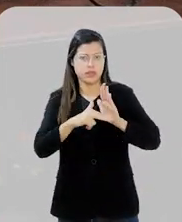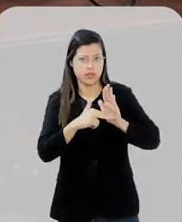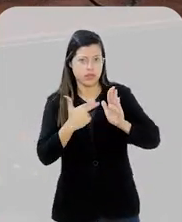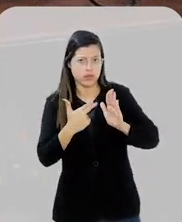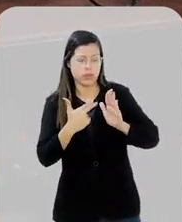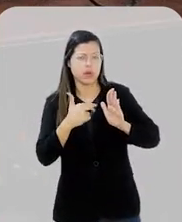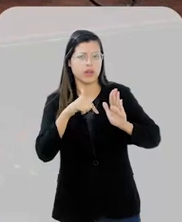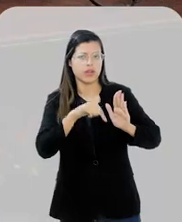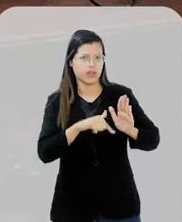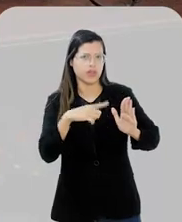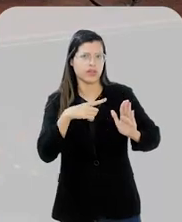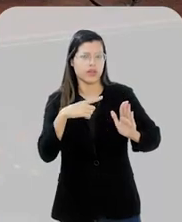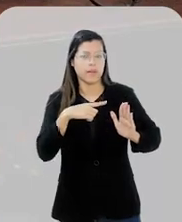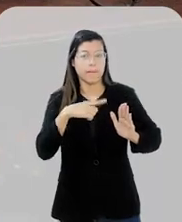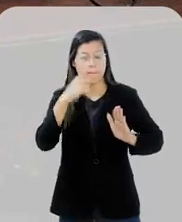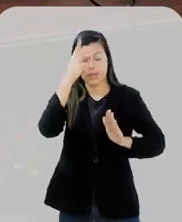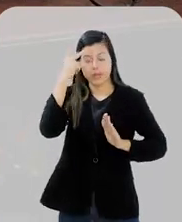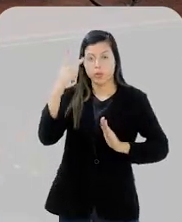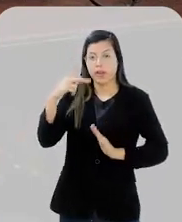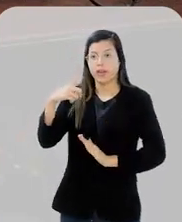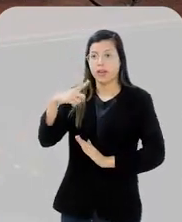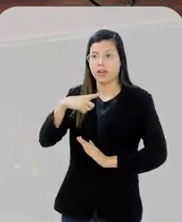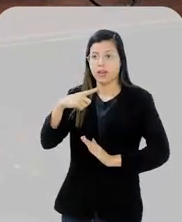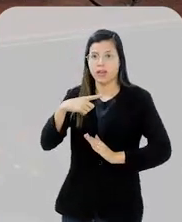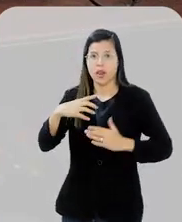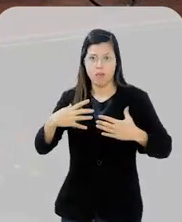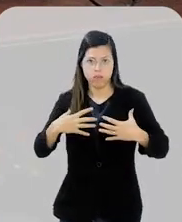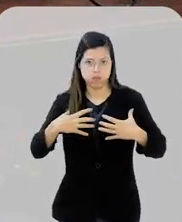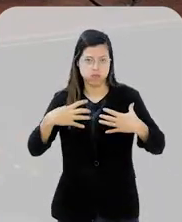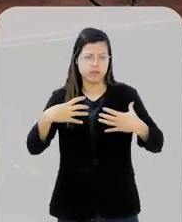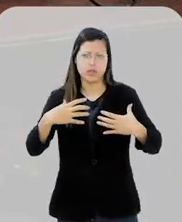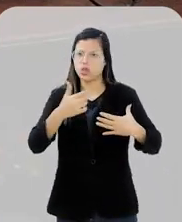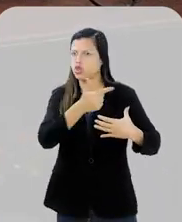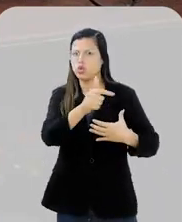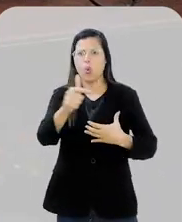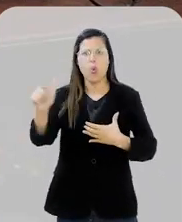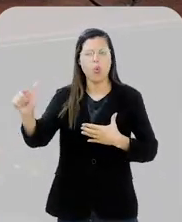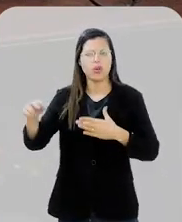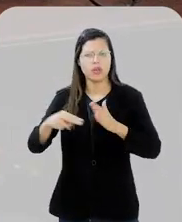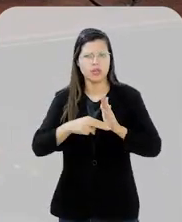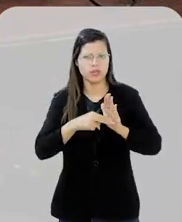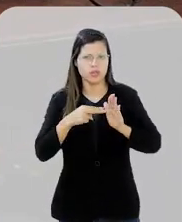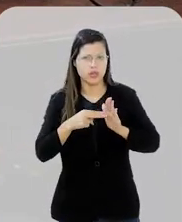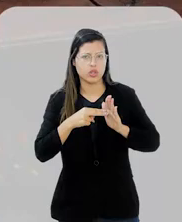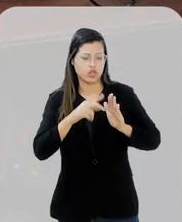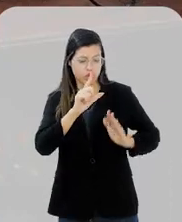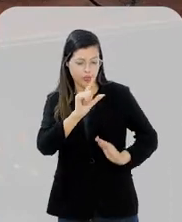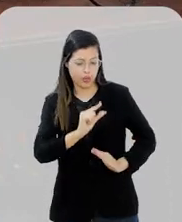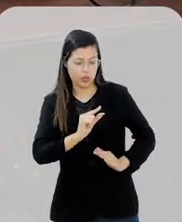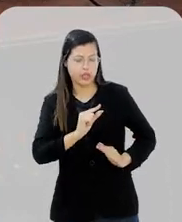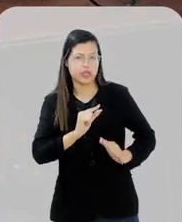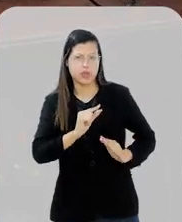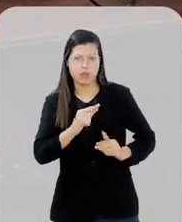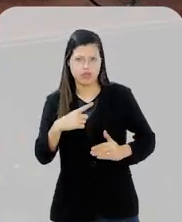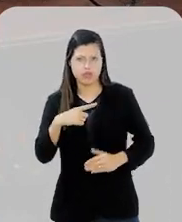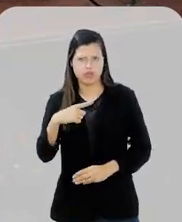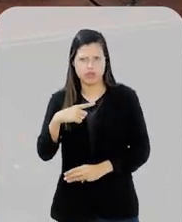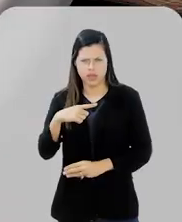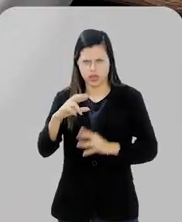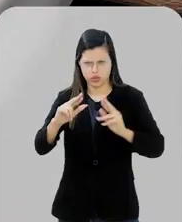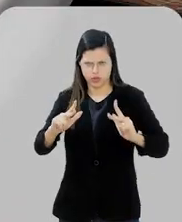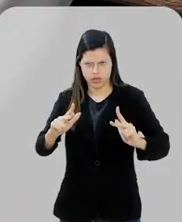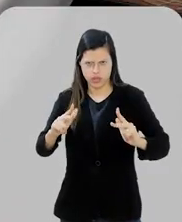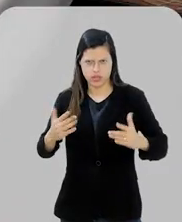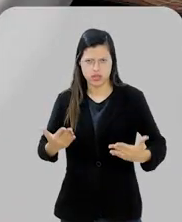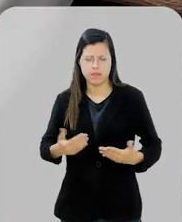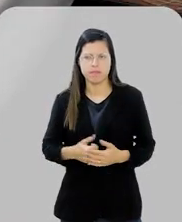Essa hipertrofia mamária. Para quem tem, a gigantomastia e das outras cirurgias de redução de mama, tem alguma diferença? Se você puder falar um